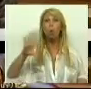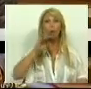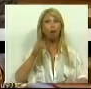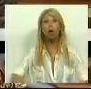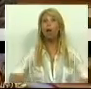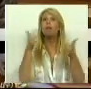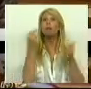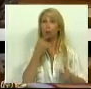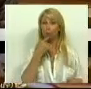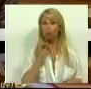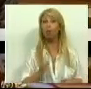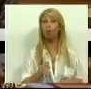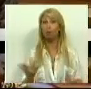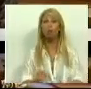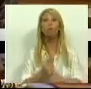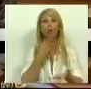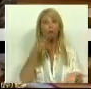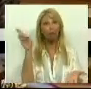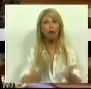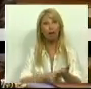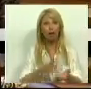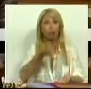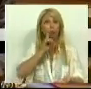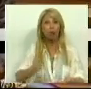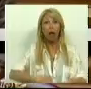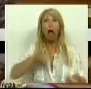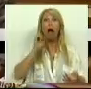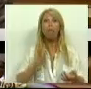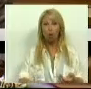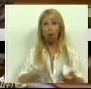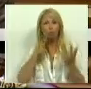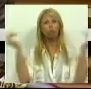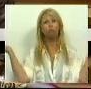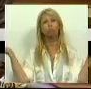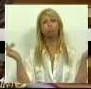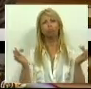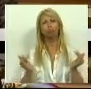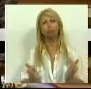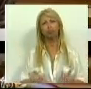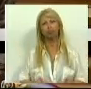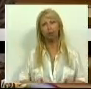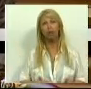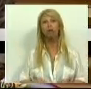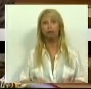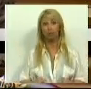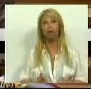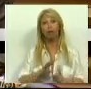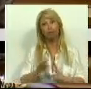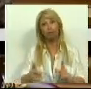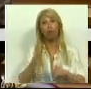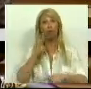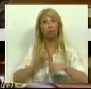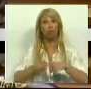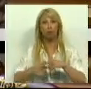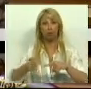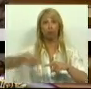isso, porque a realidade do aborto clandestino diminuiu substancialmente. Ganharam, portanto, muitas mulheres,